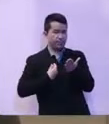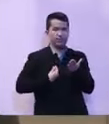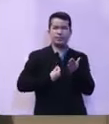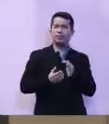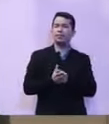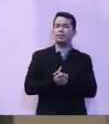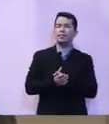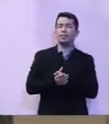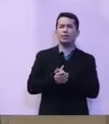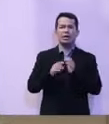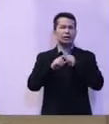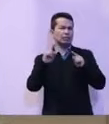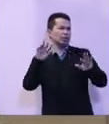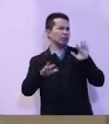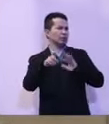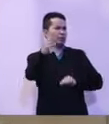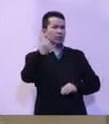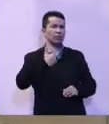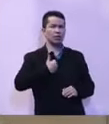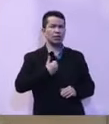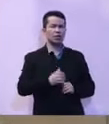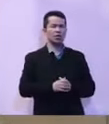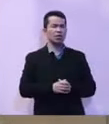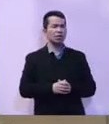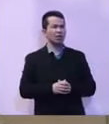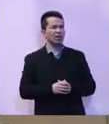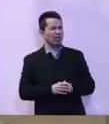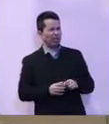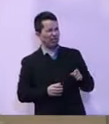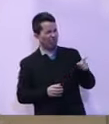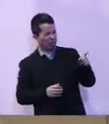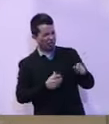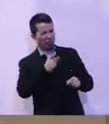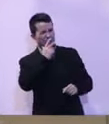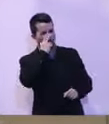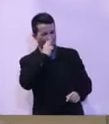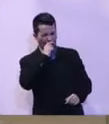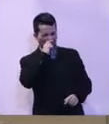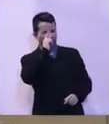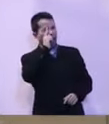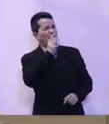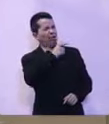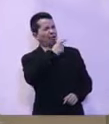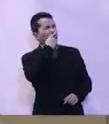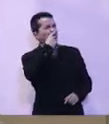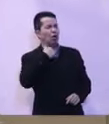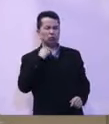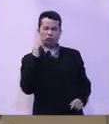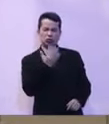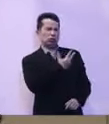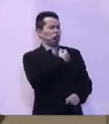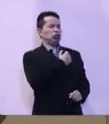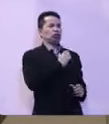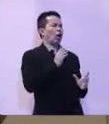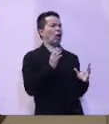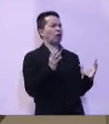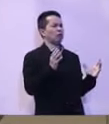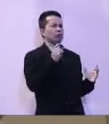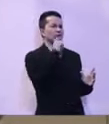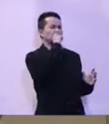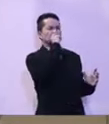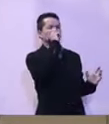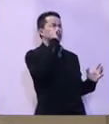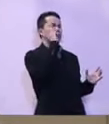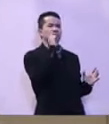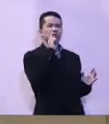salvo? Não, porque é promessa de Deus. Ele diz assim: quem crê no